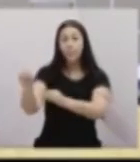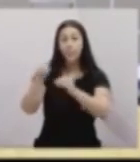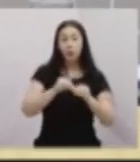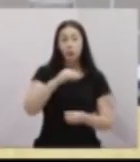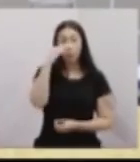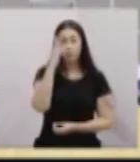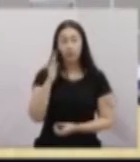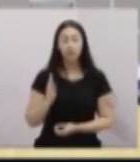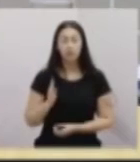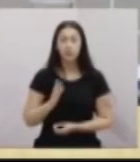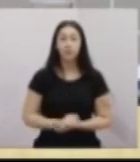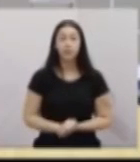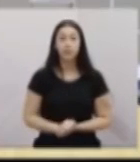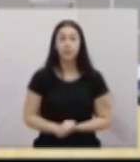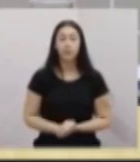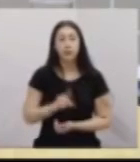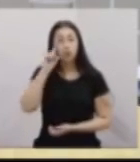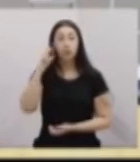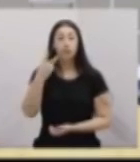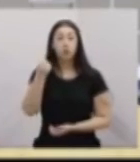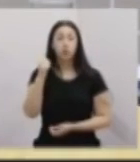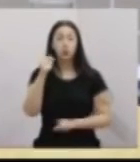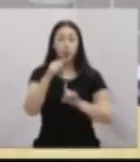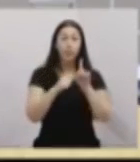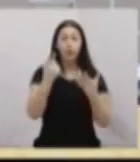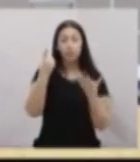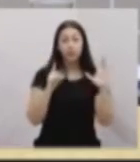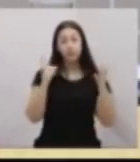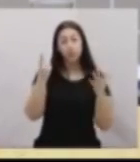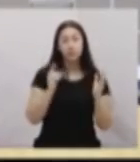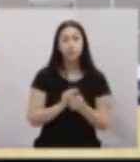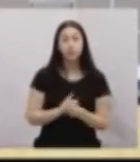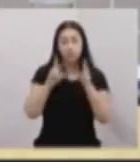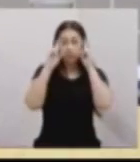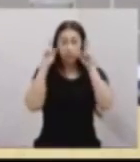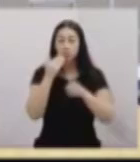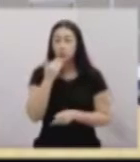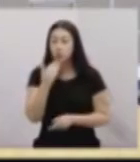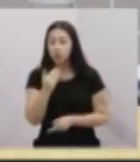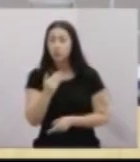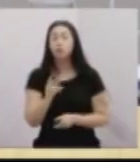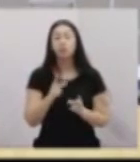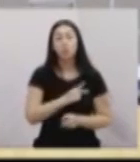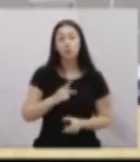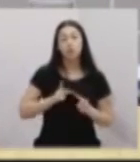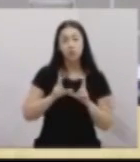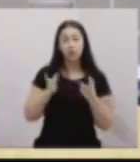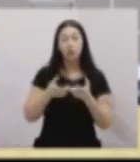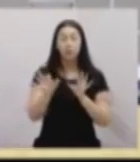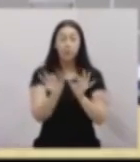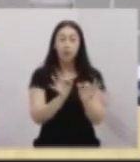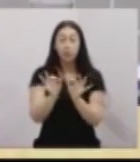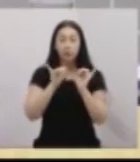fevereiro. Feito esse registro, respeitosamente requeremos à presidência da casa que sejam adotadas as providências habituais